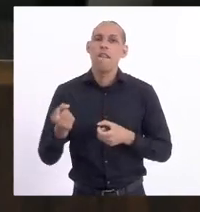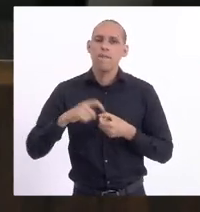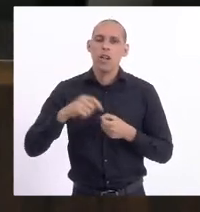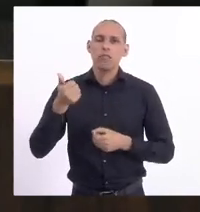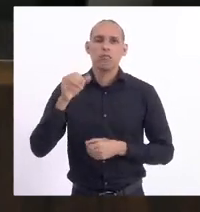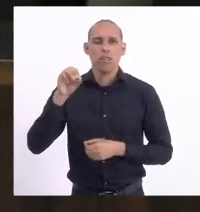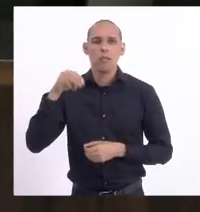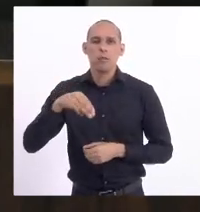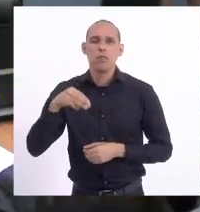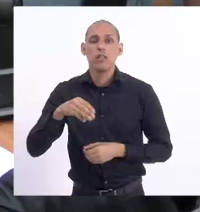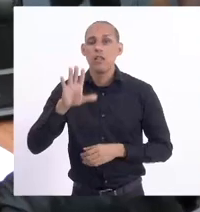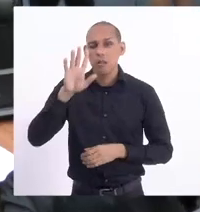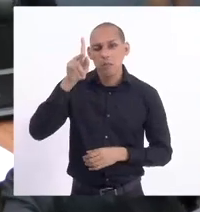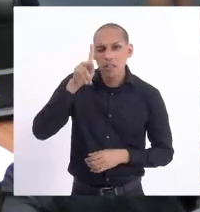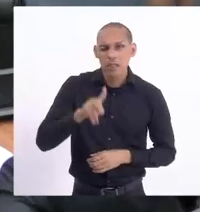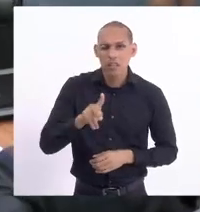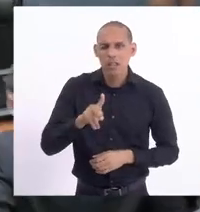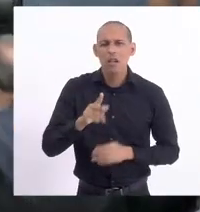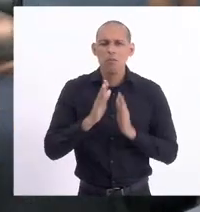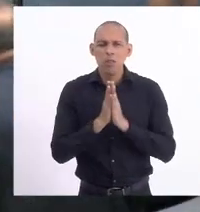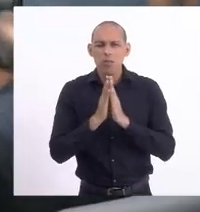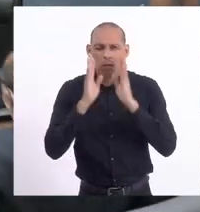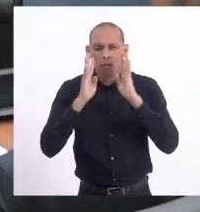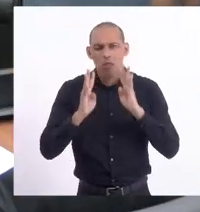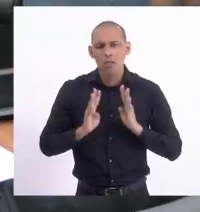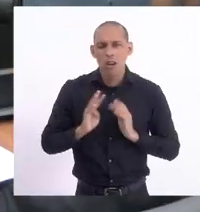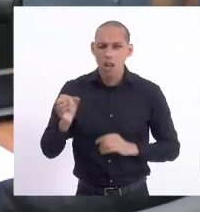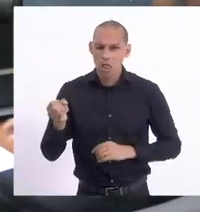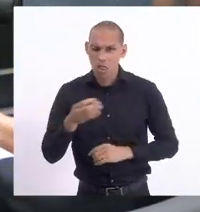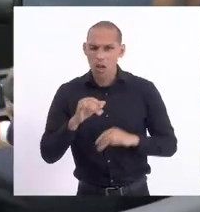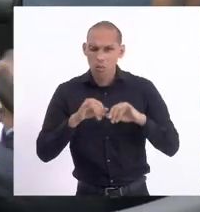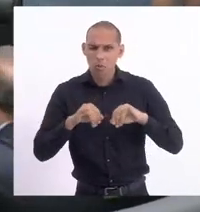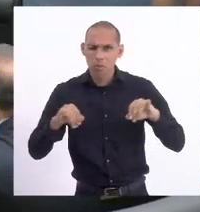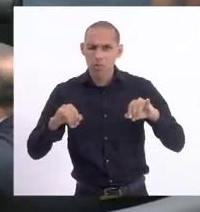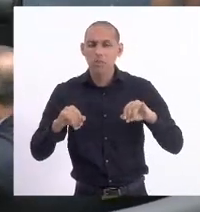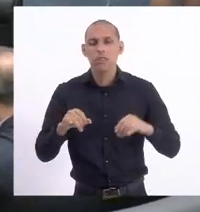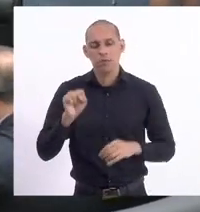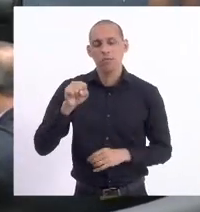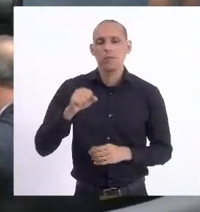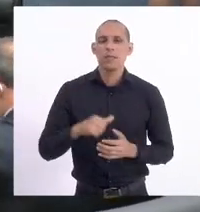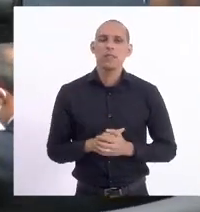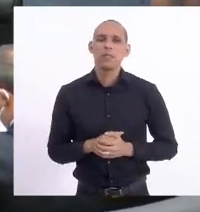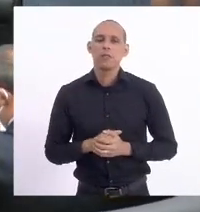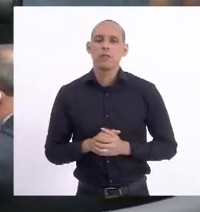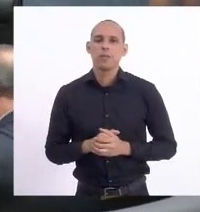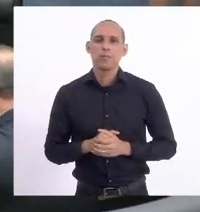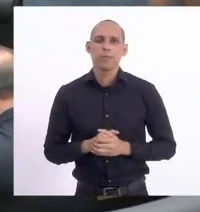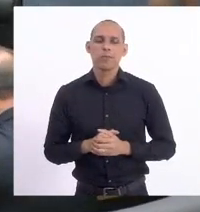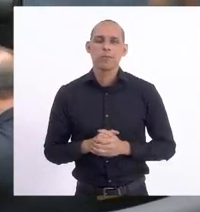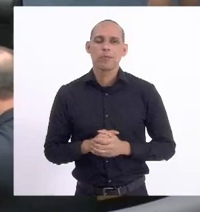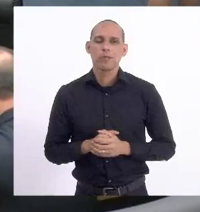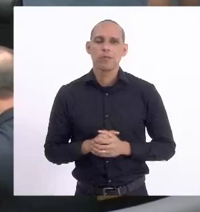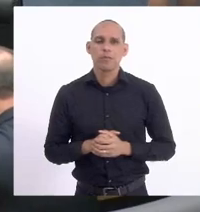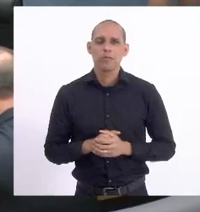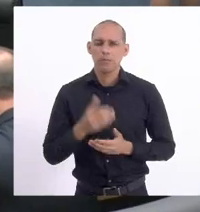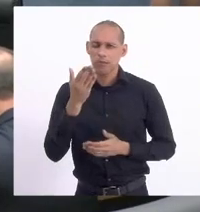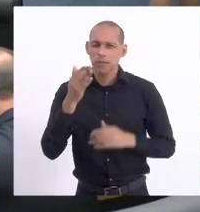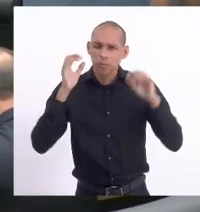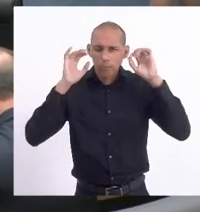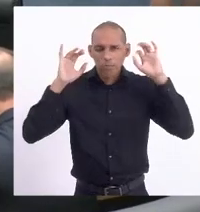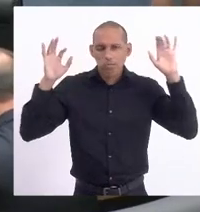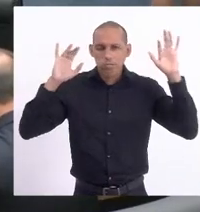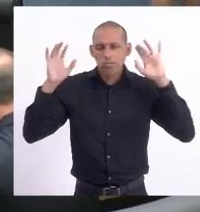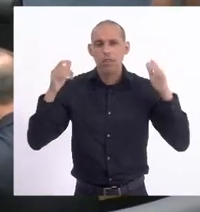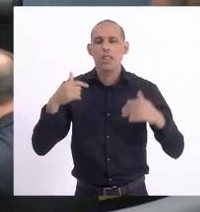10 minutos. Senhor presidente, pode me ouvir sobre as novas mensagens? Só para sim. Só refletir.